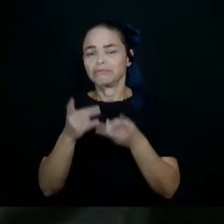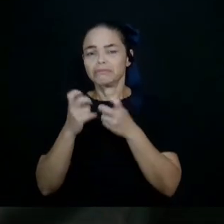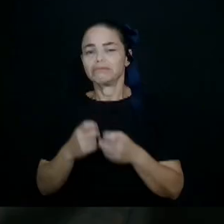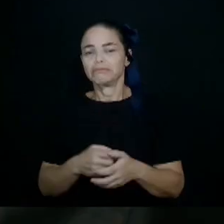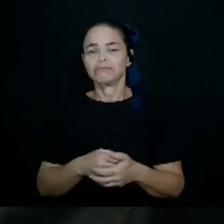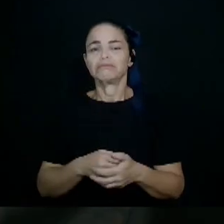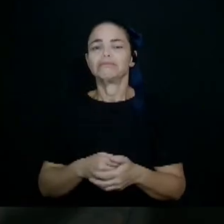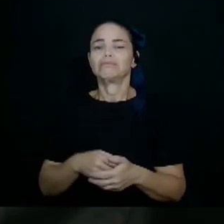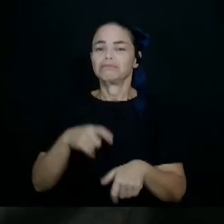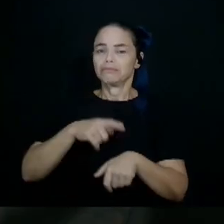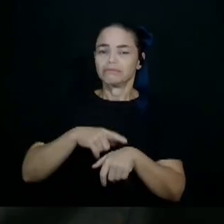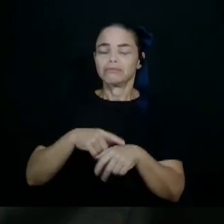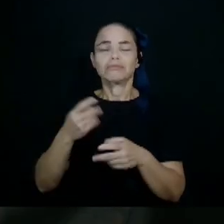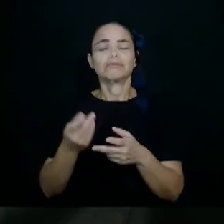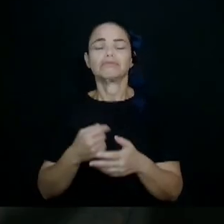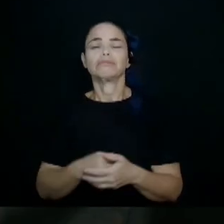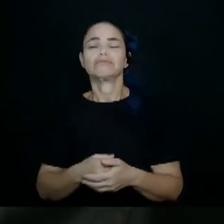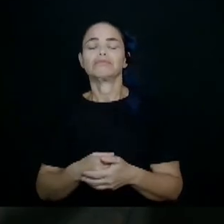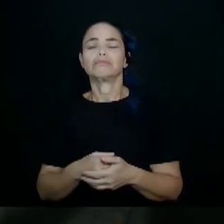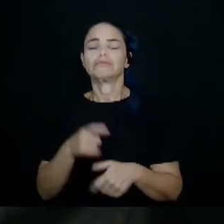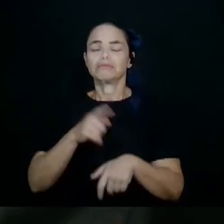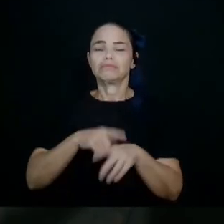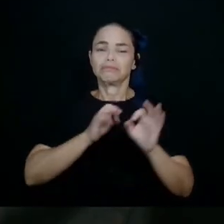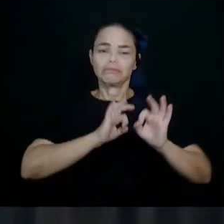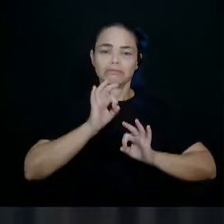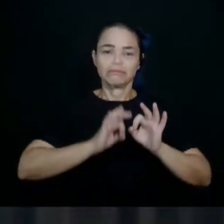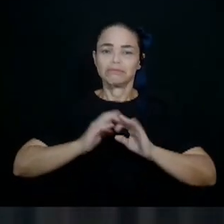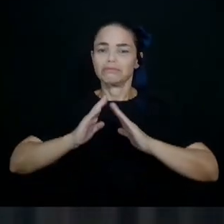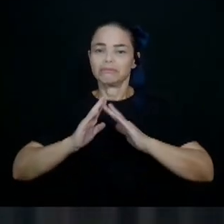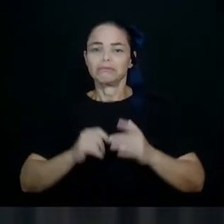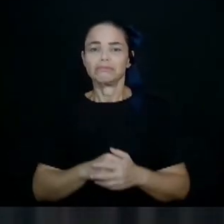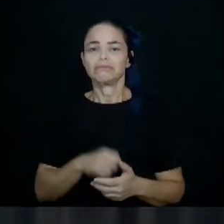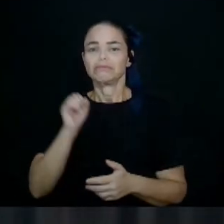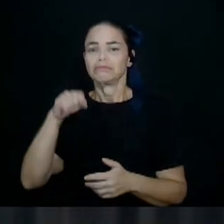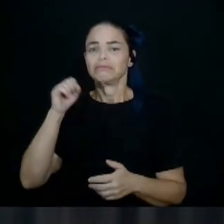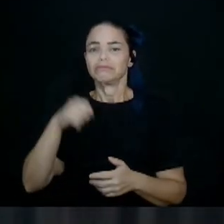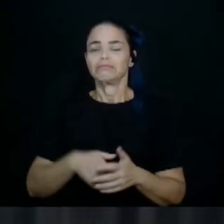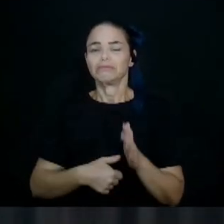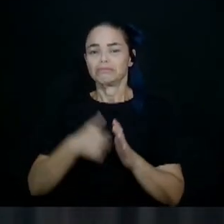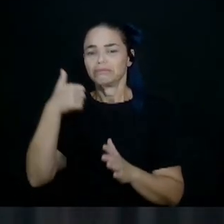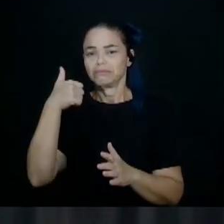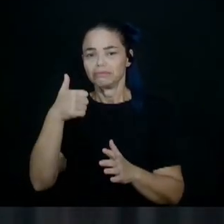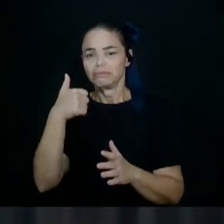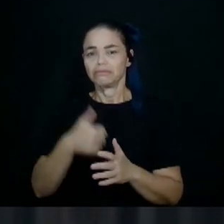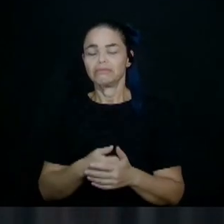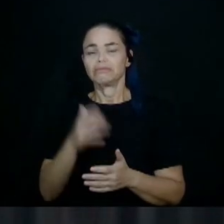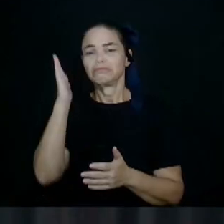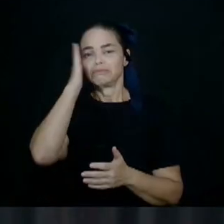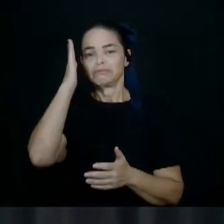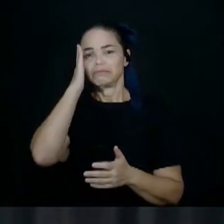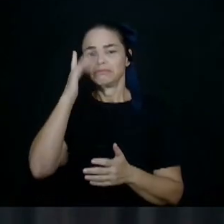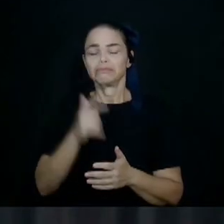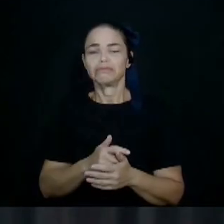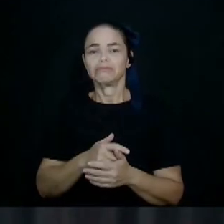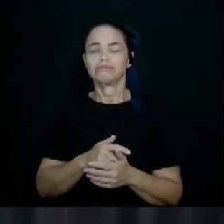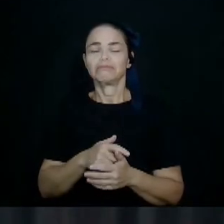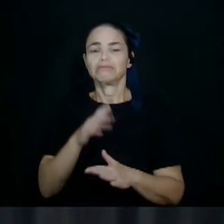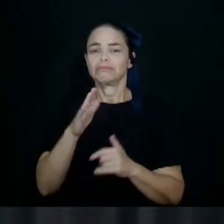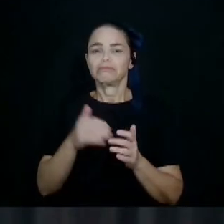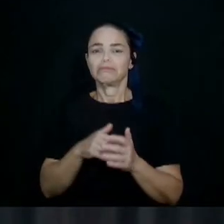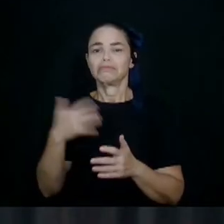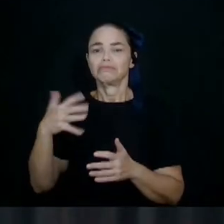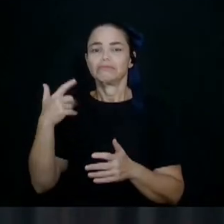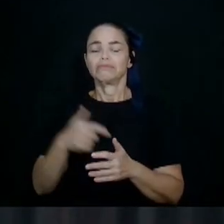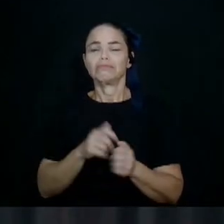hora de dar uma organizada. Sim, acho que o primeiro passo, Rubi, é entender que todo excesso ele esconde uma